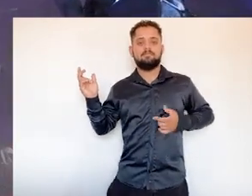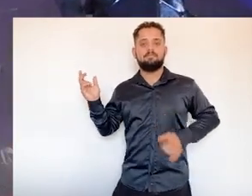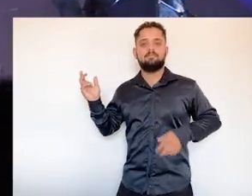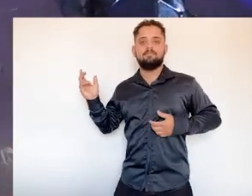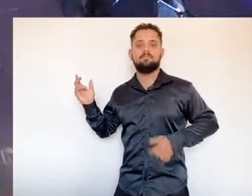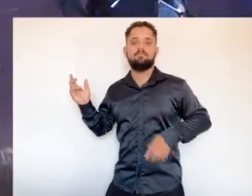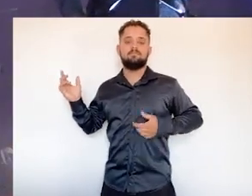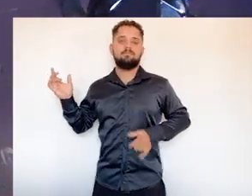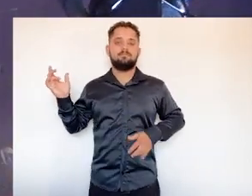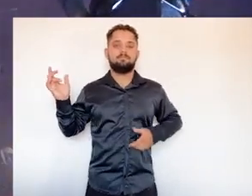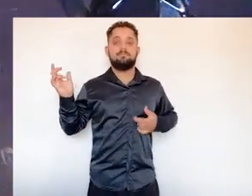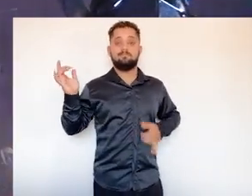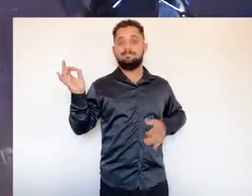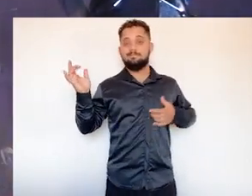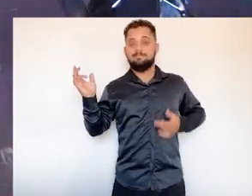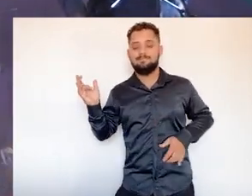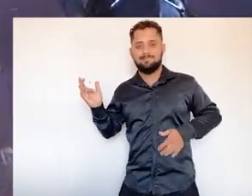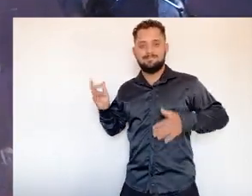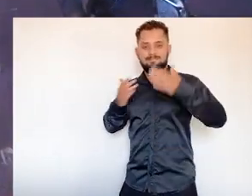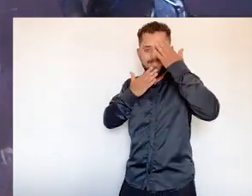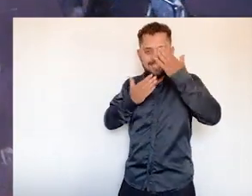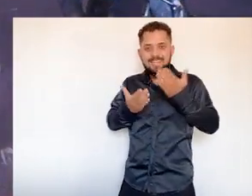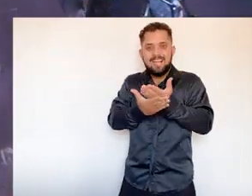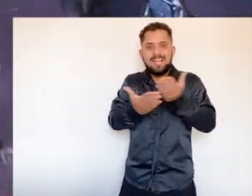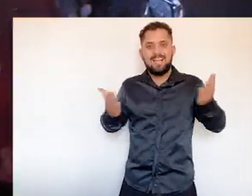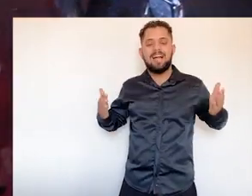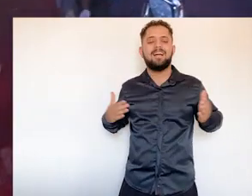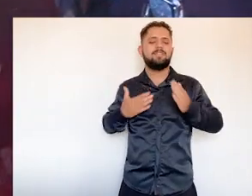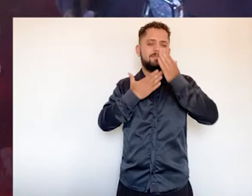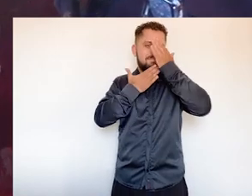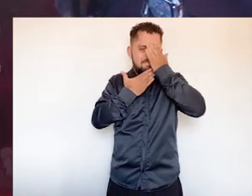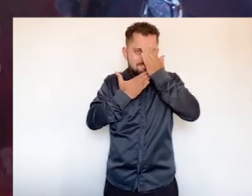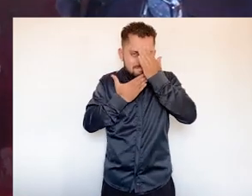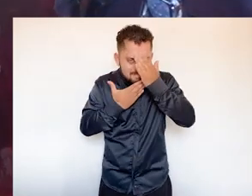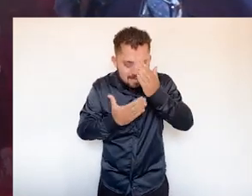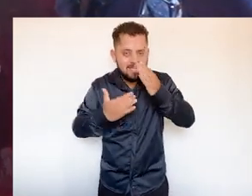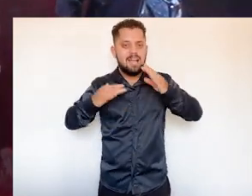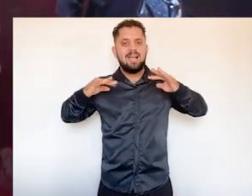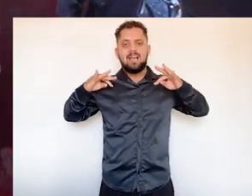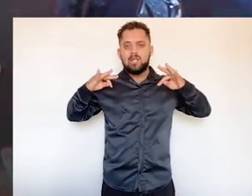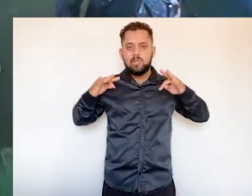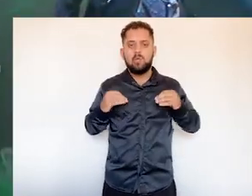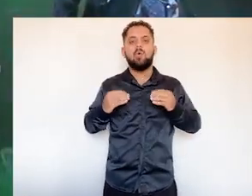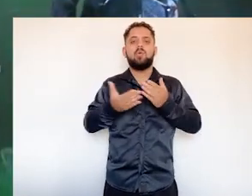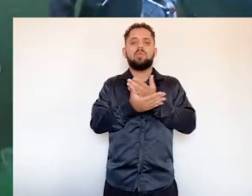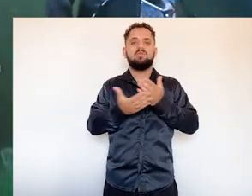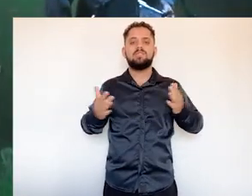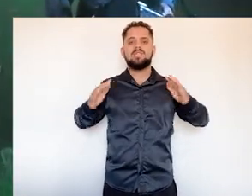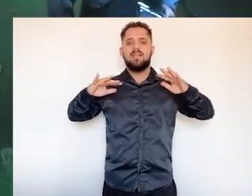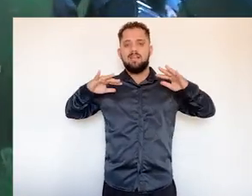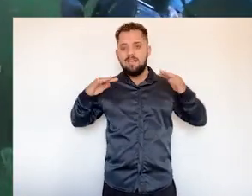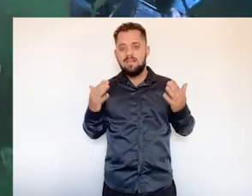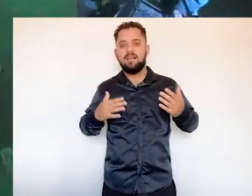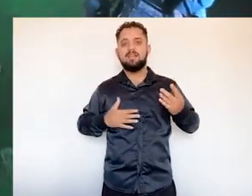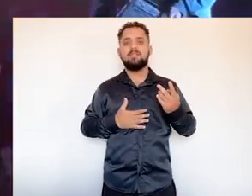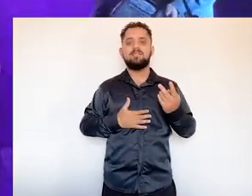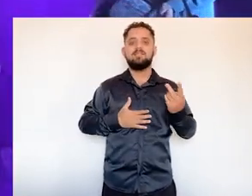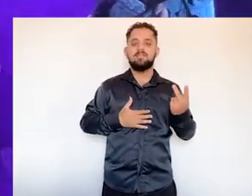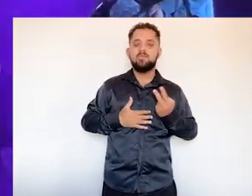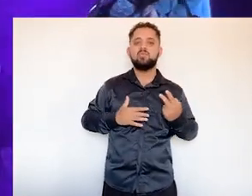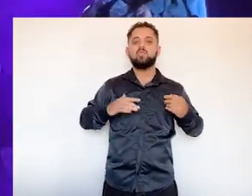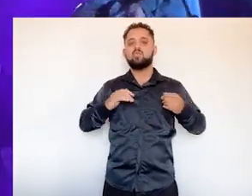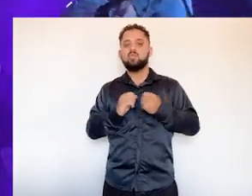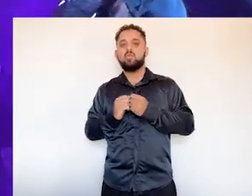Gente, muito obrigado a todos que esteve aqui na nossa frente dançando, curtindo.